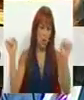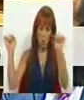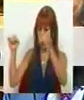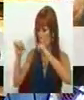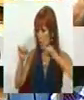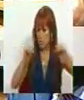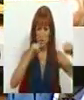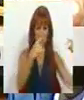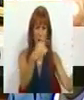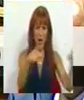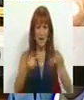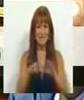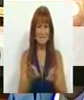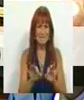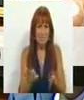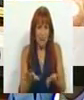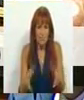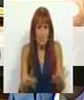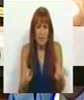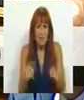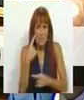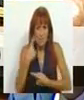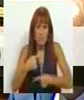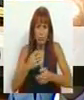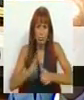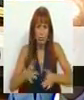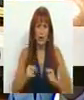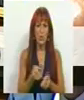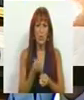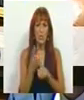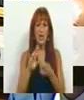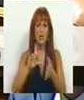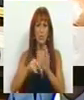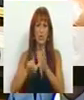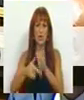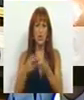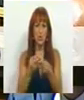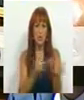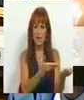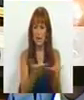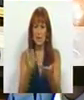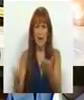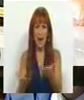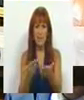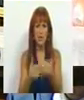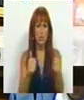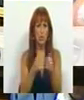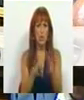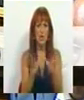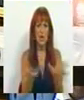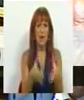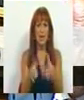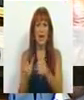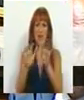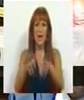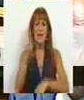consensual. Desta forma, também está demonstrado o conjunto de projetos de resolução apresentados por todas as bancadas